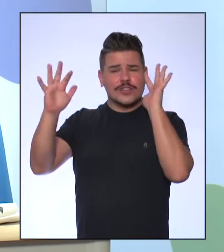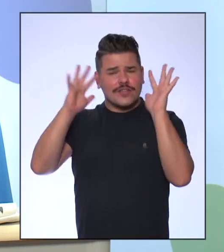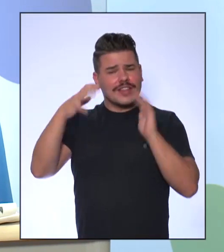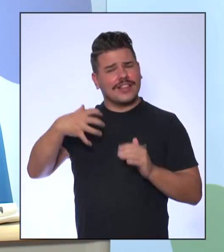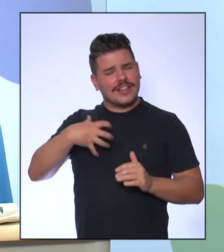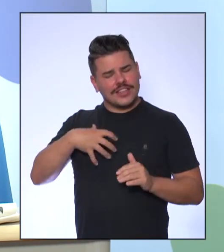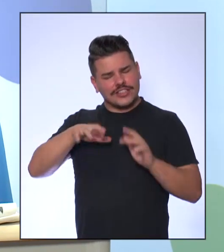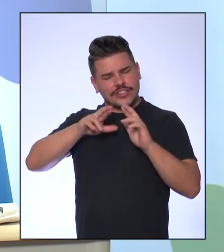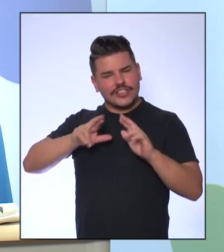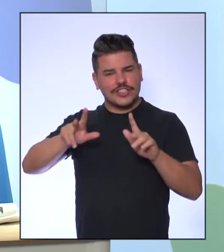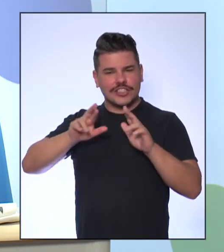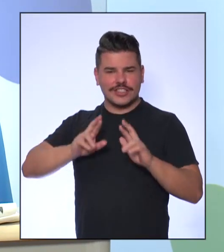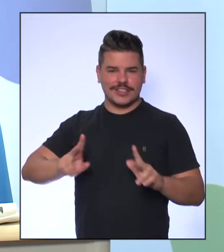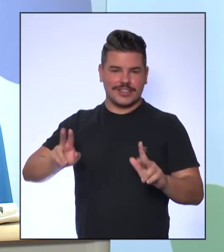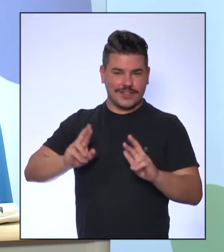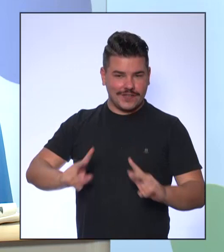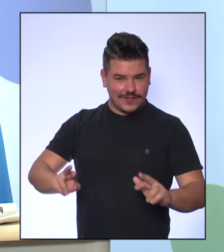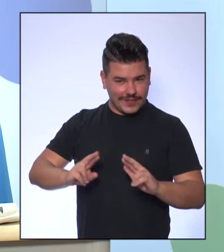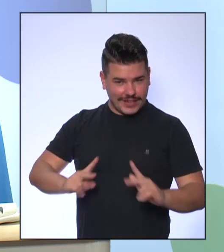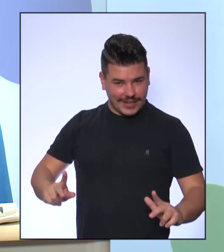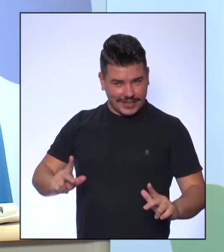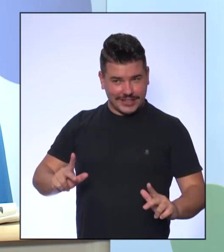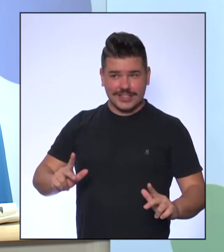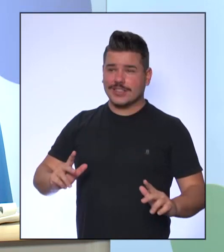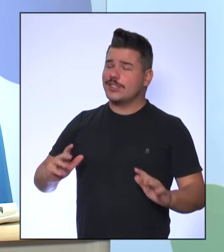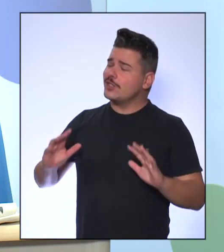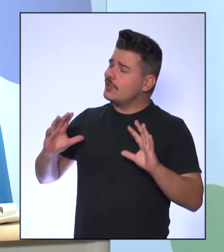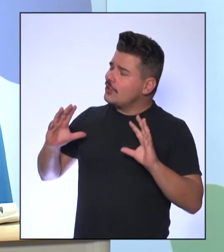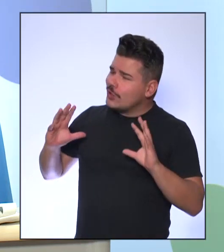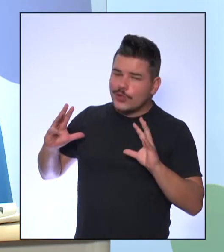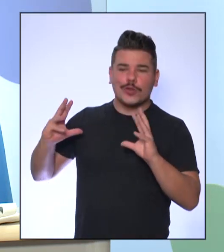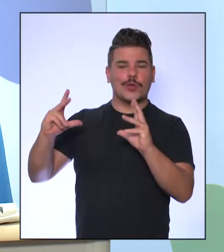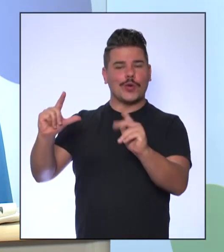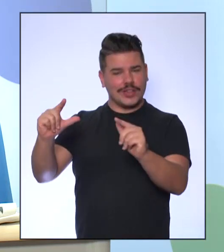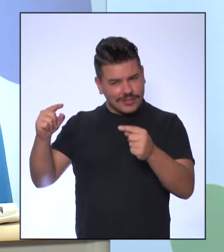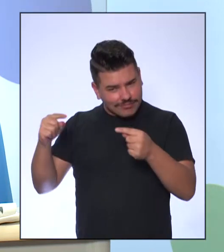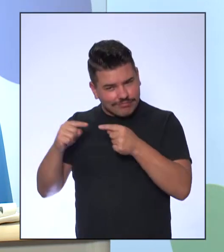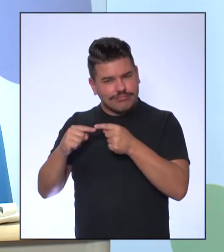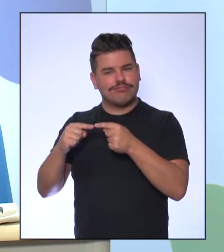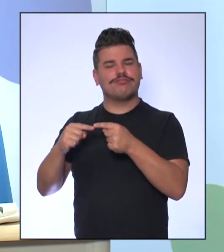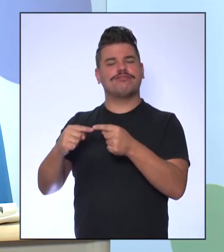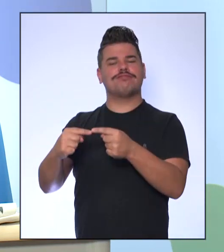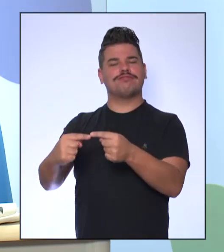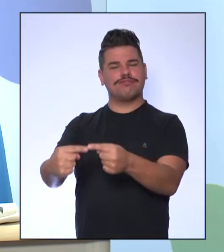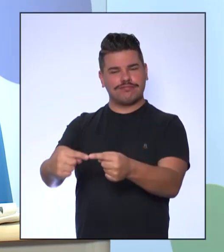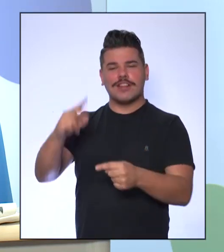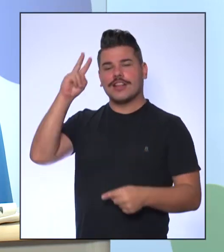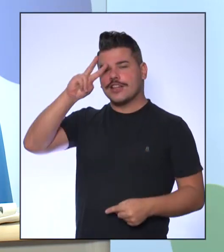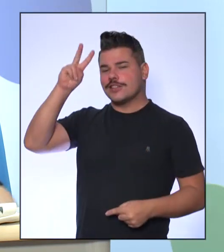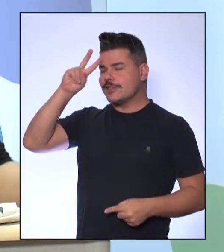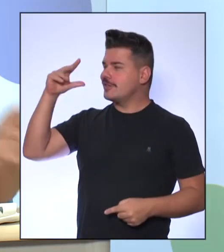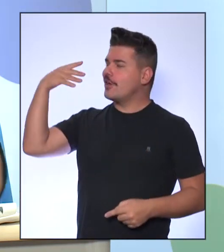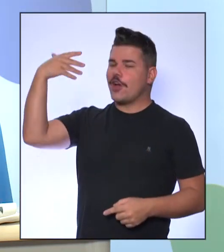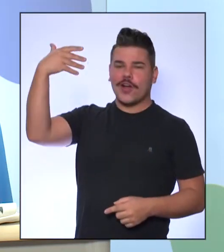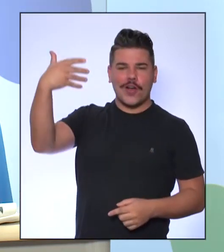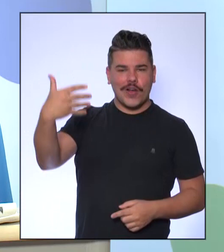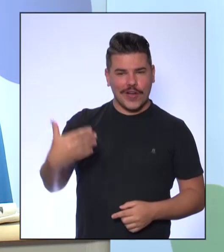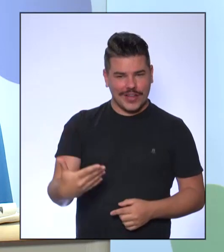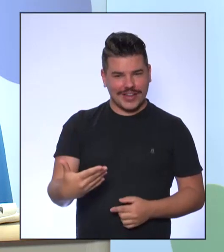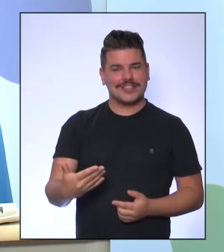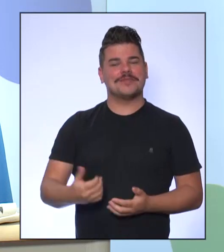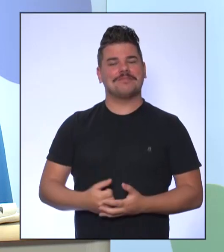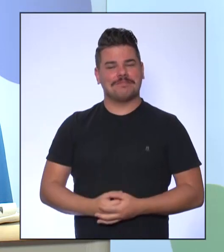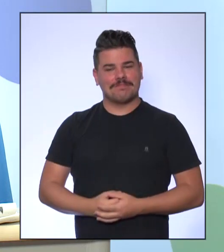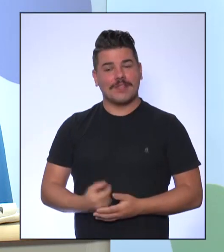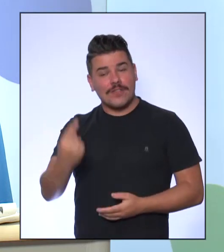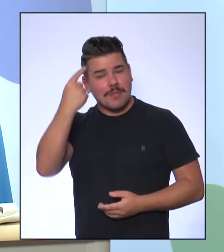E todos fazem sentido e todas têm repercussão na história da filosofia, né? Quando a gente pensa